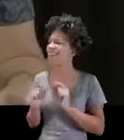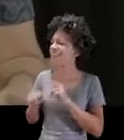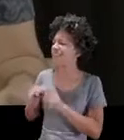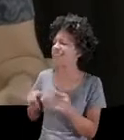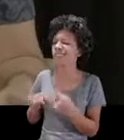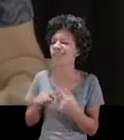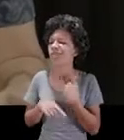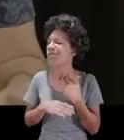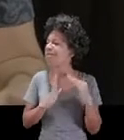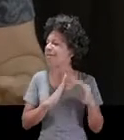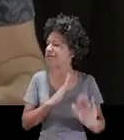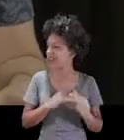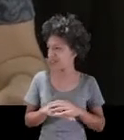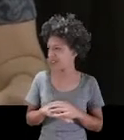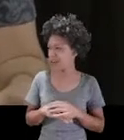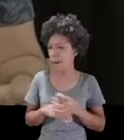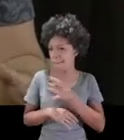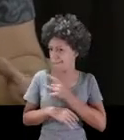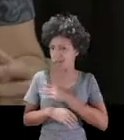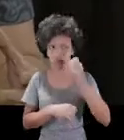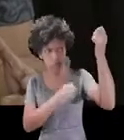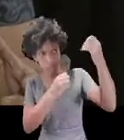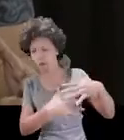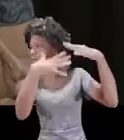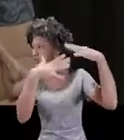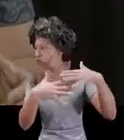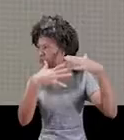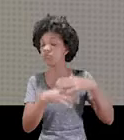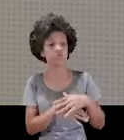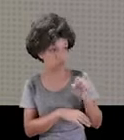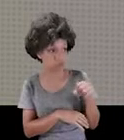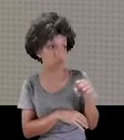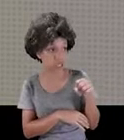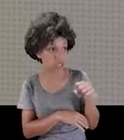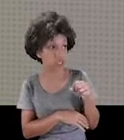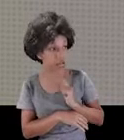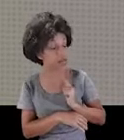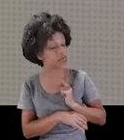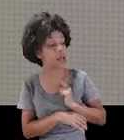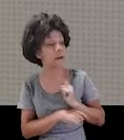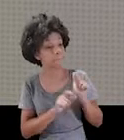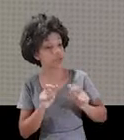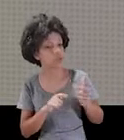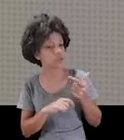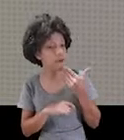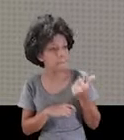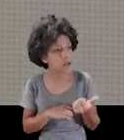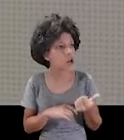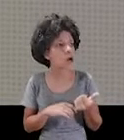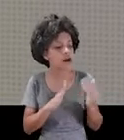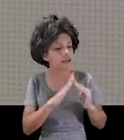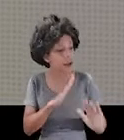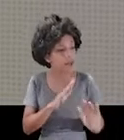e os metrôs Por que que o cara não fica em casa com medo de vir um míssil de alguma coisa do tipo sim exatamente tem as pessoas que